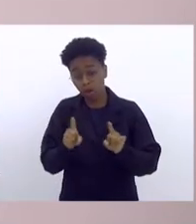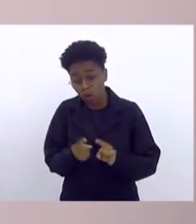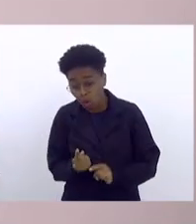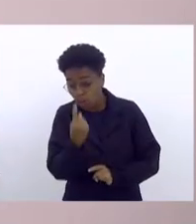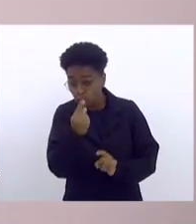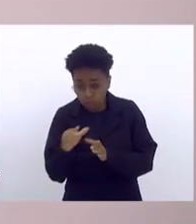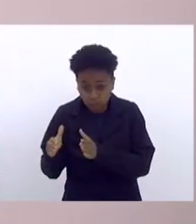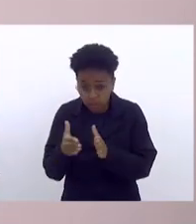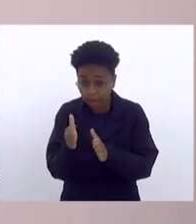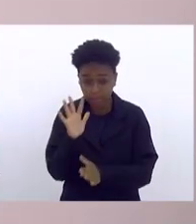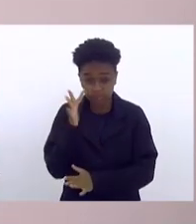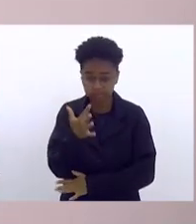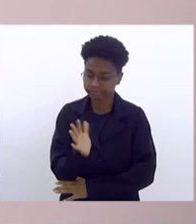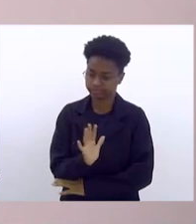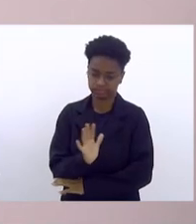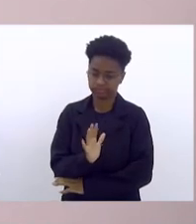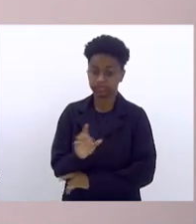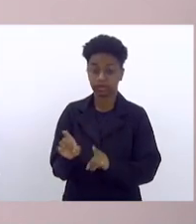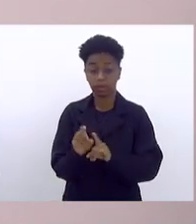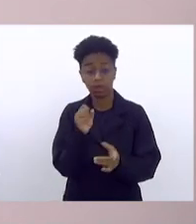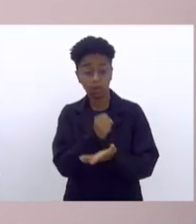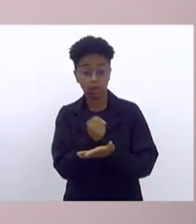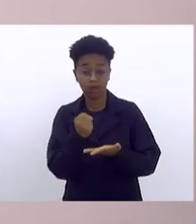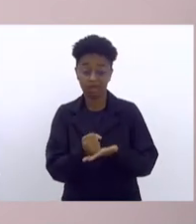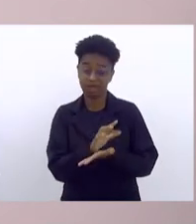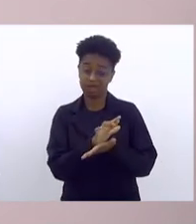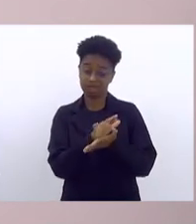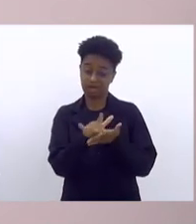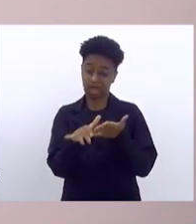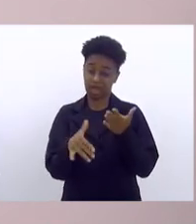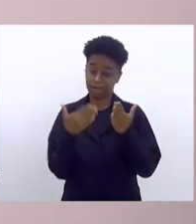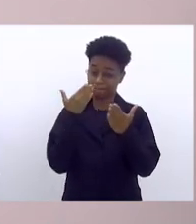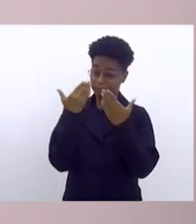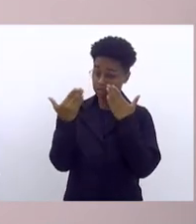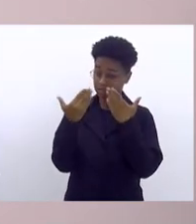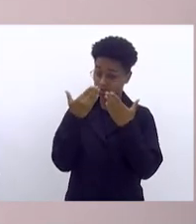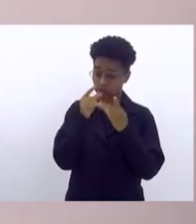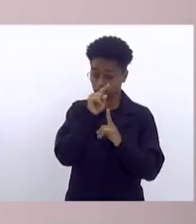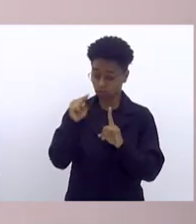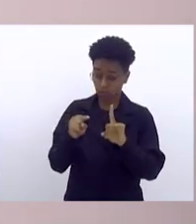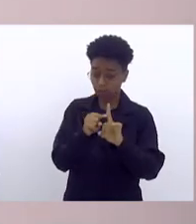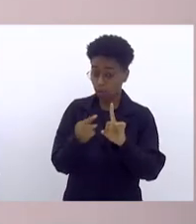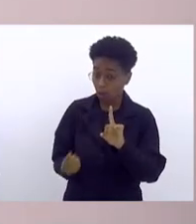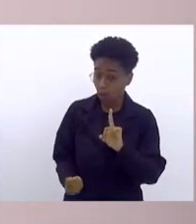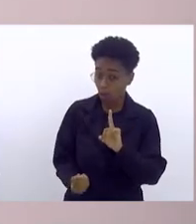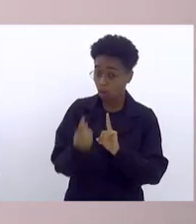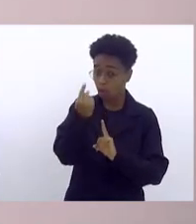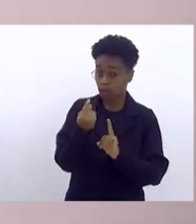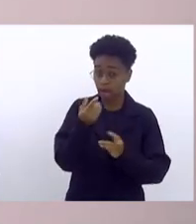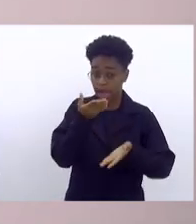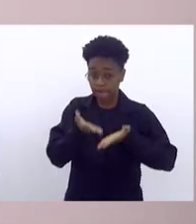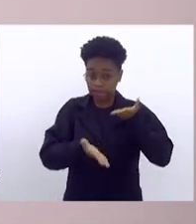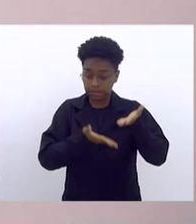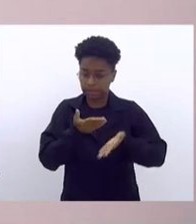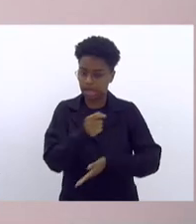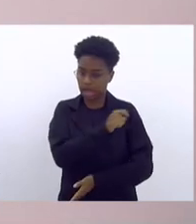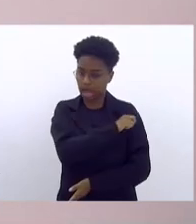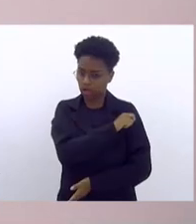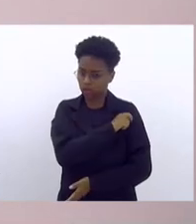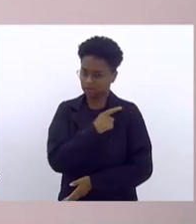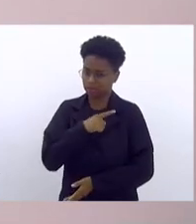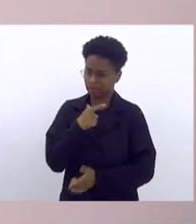maneira que contratar um conjunto de psicólogos com um intuito único de atender alunos